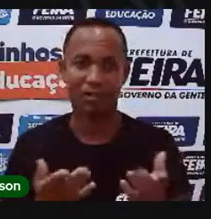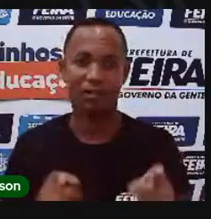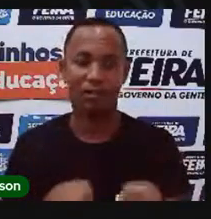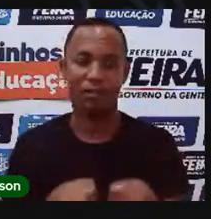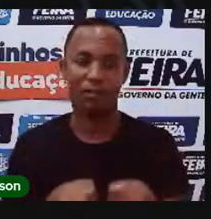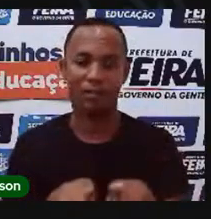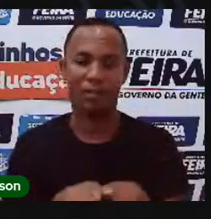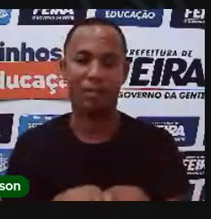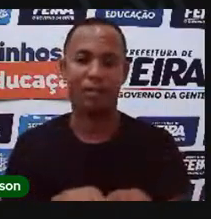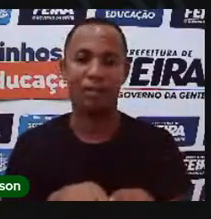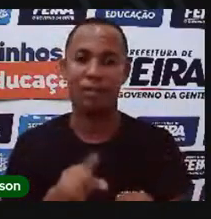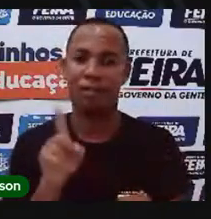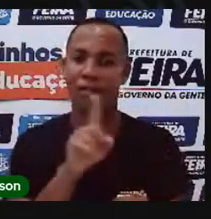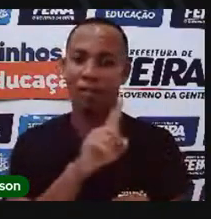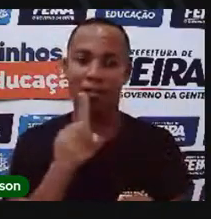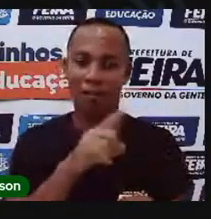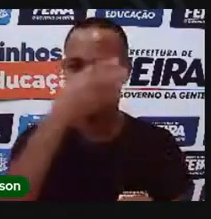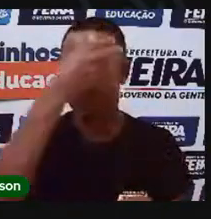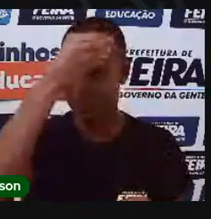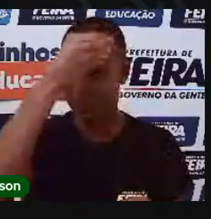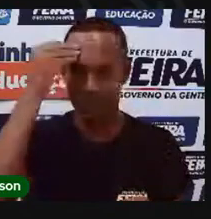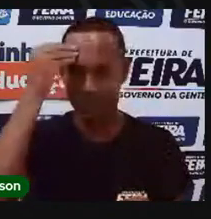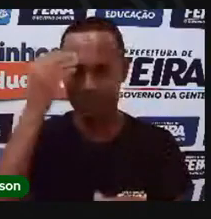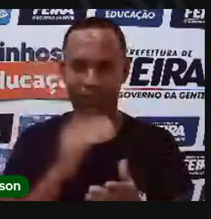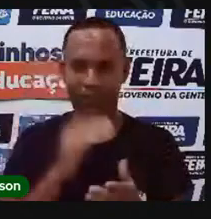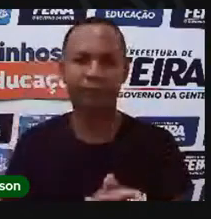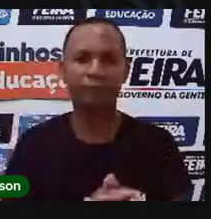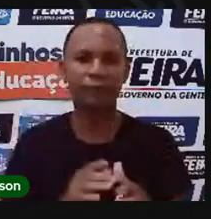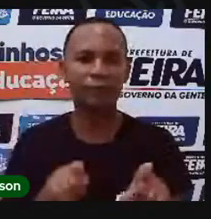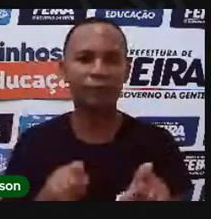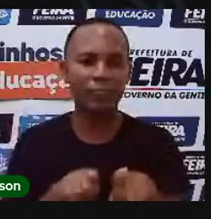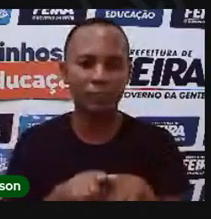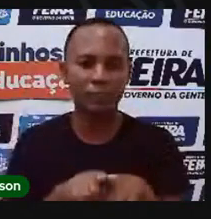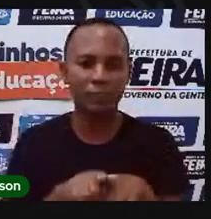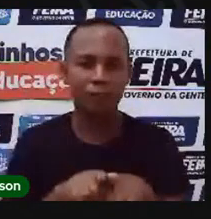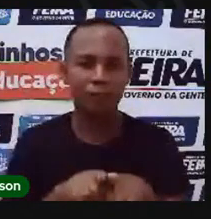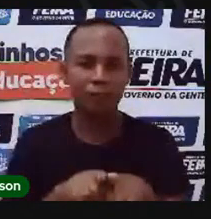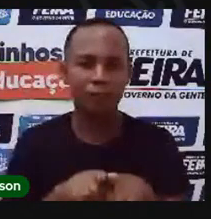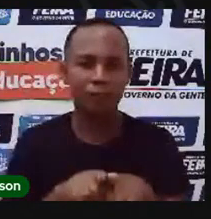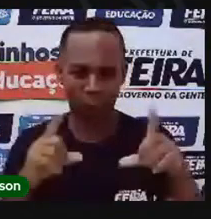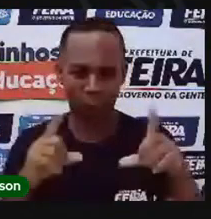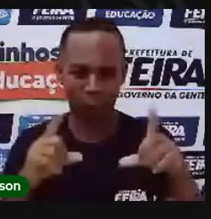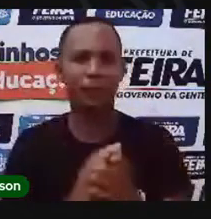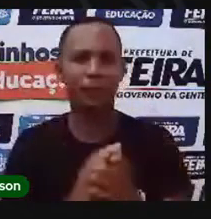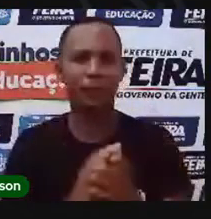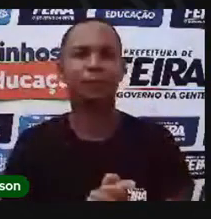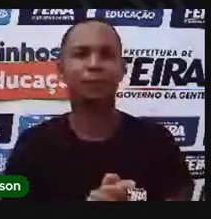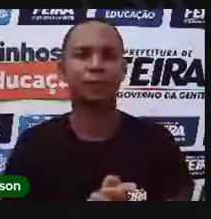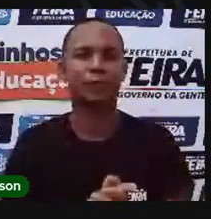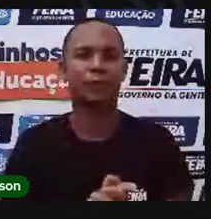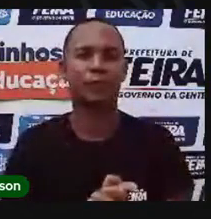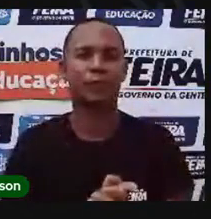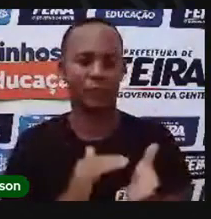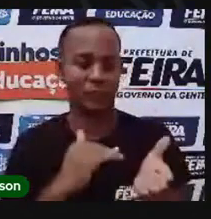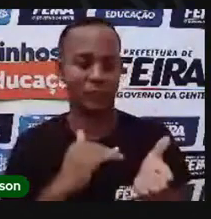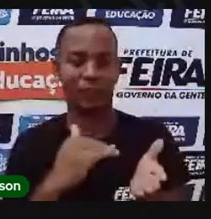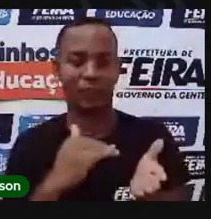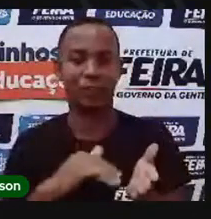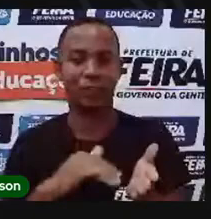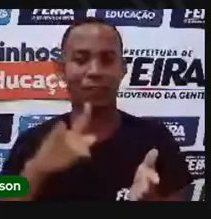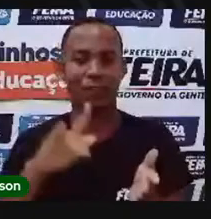façam. Não esqueçam, tá? De mandarem para mim. Não esqueçam de mandarem para a Seduc.